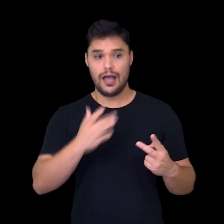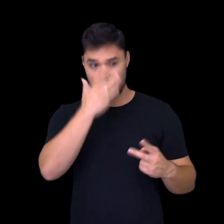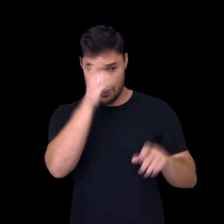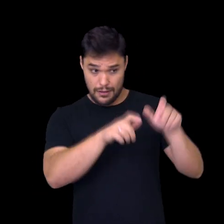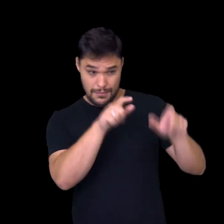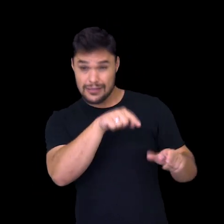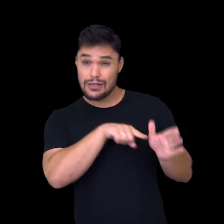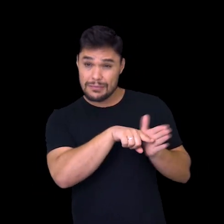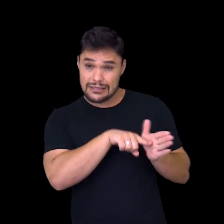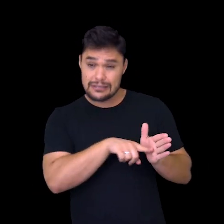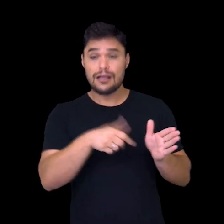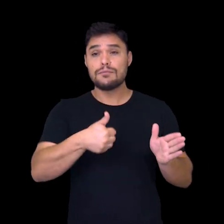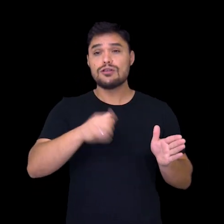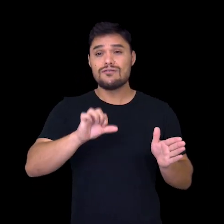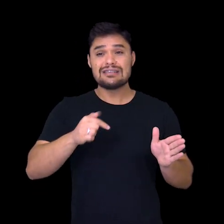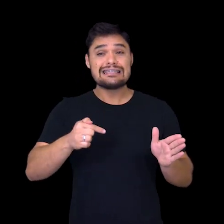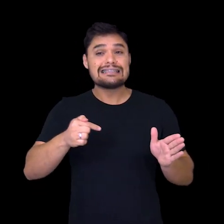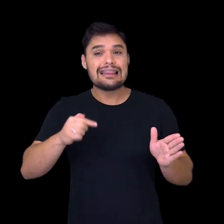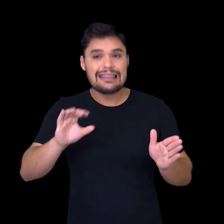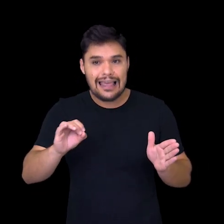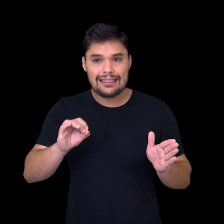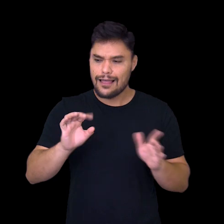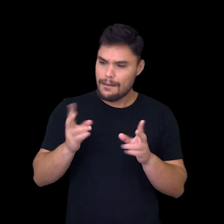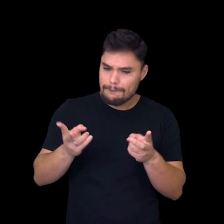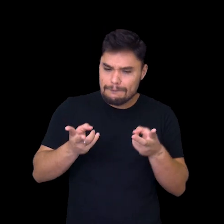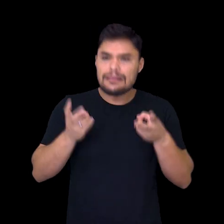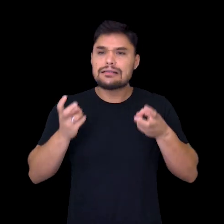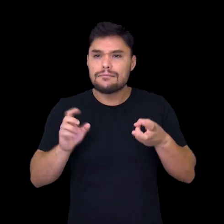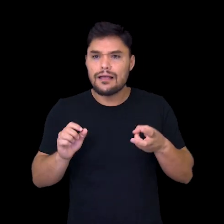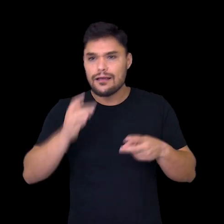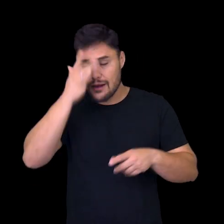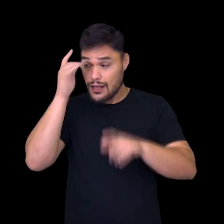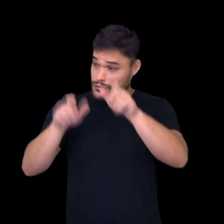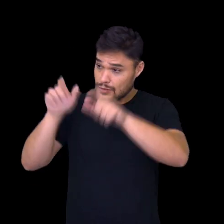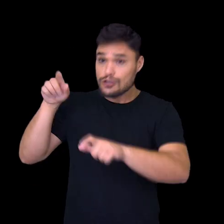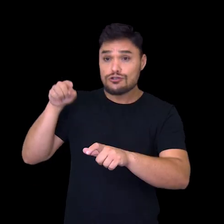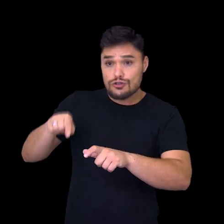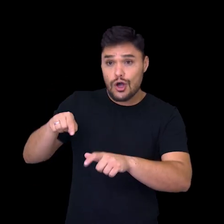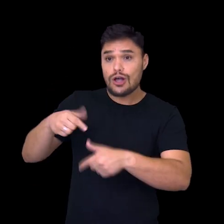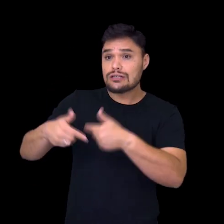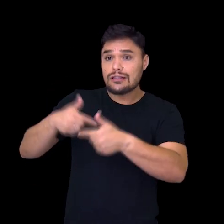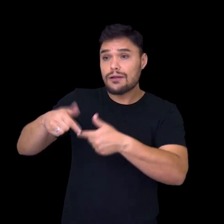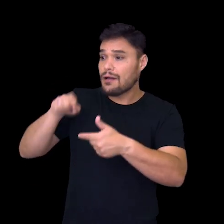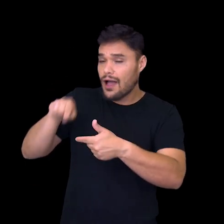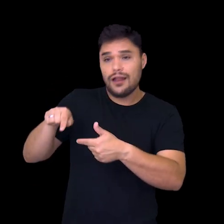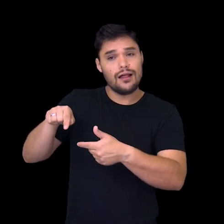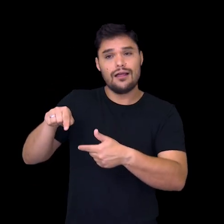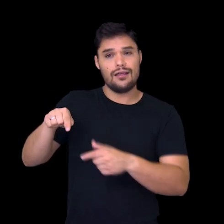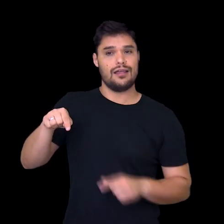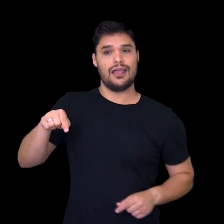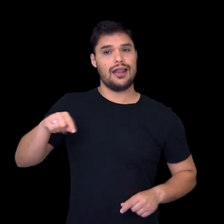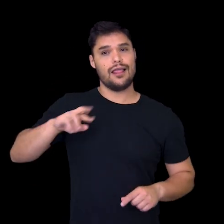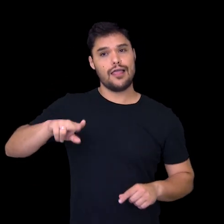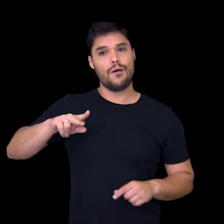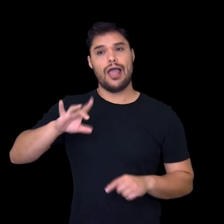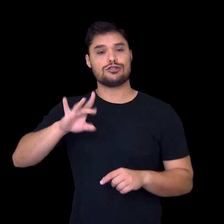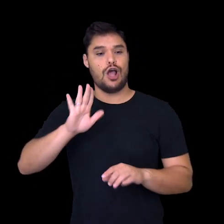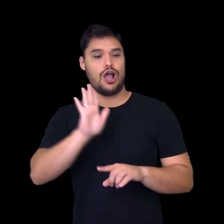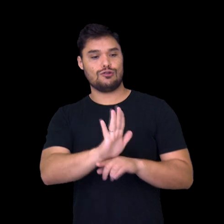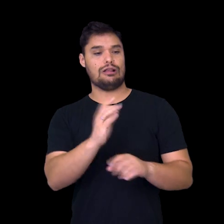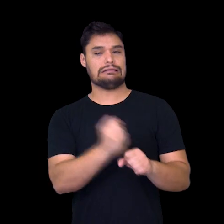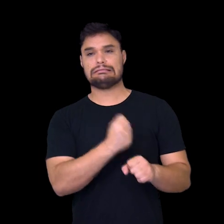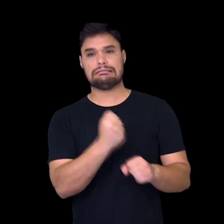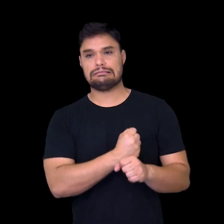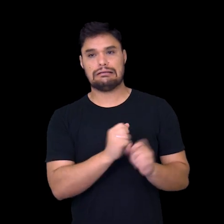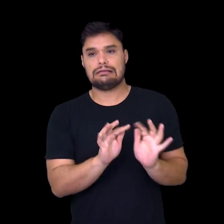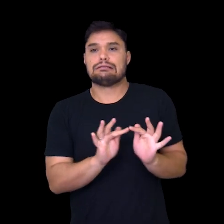esses pesquisadores lá nos anos 70 ainda perceberam... Cristiane Portela, Departamento de História, UNB. Punham um